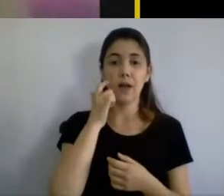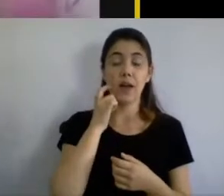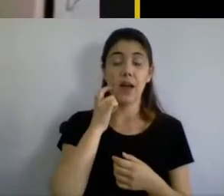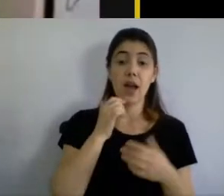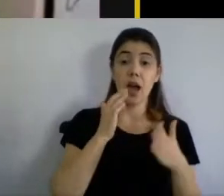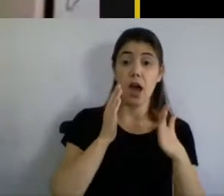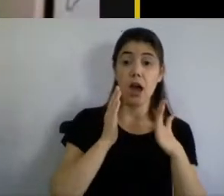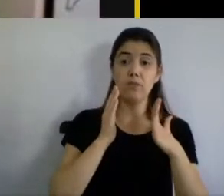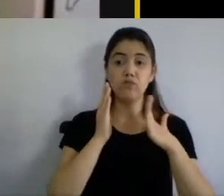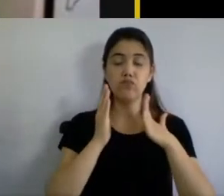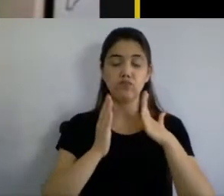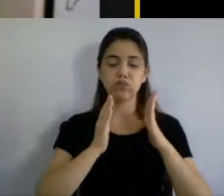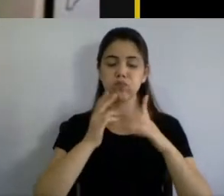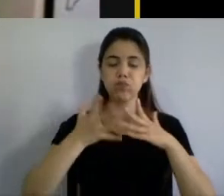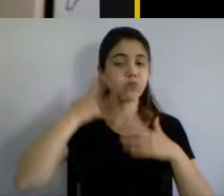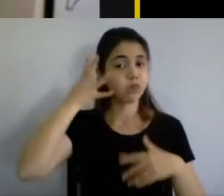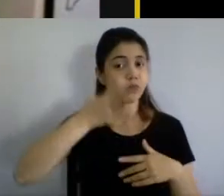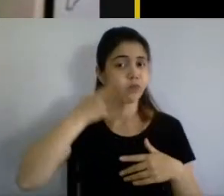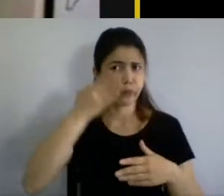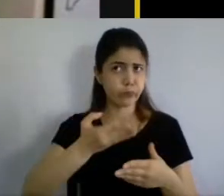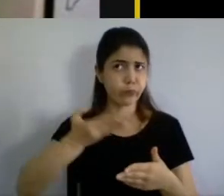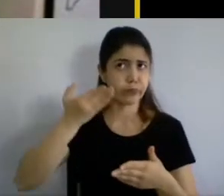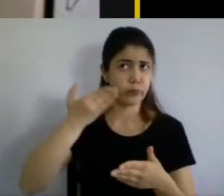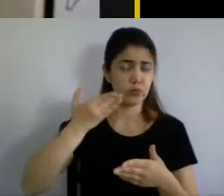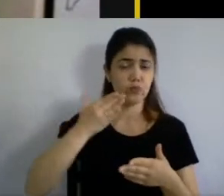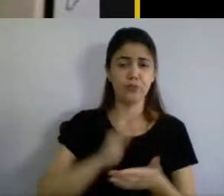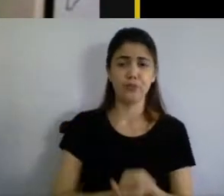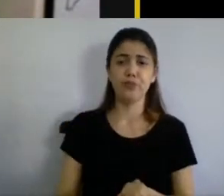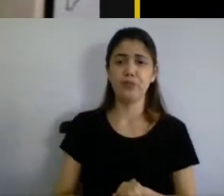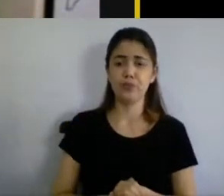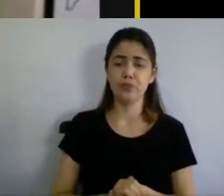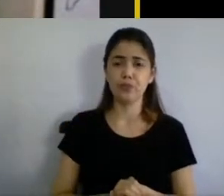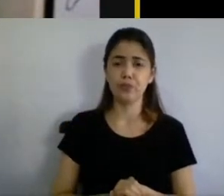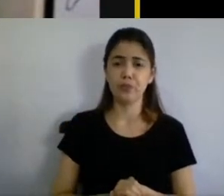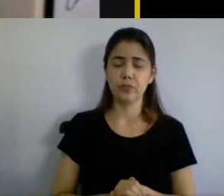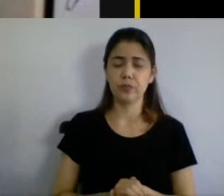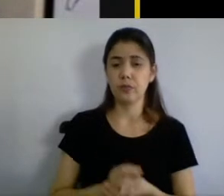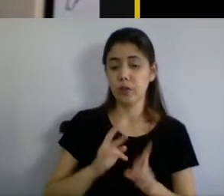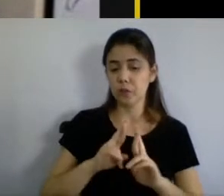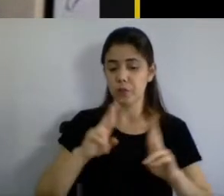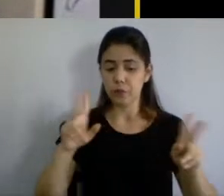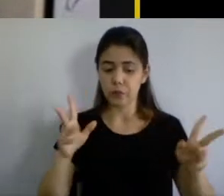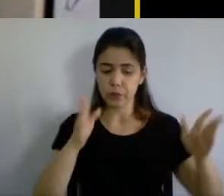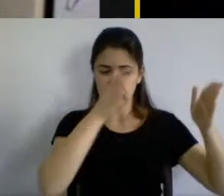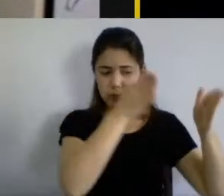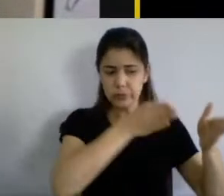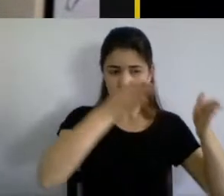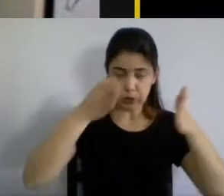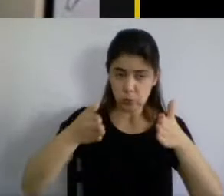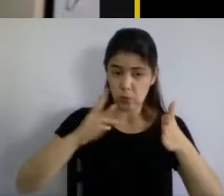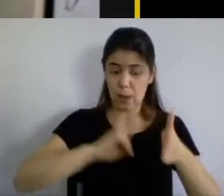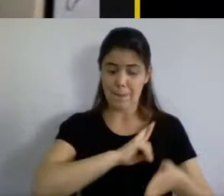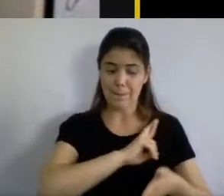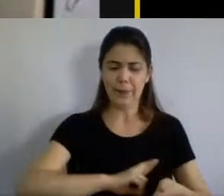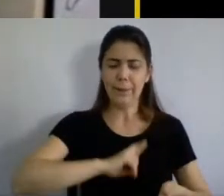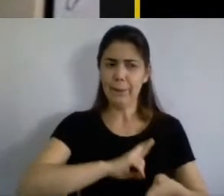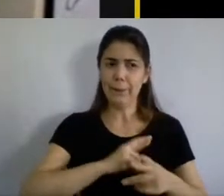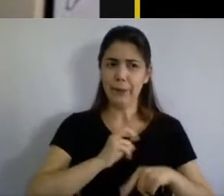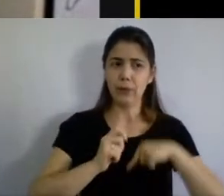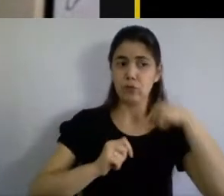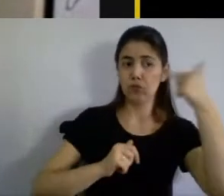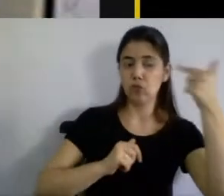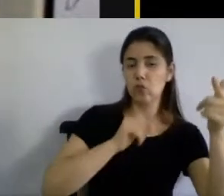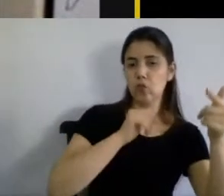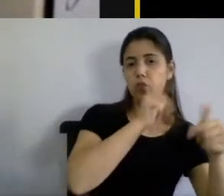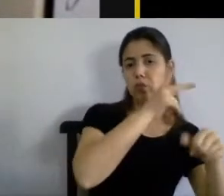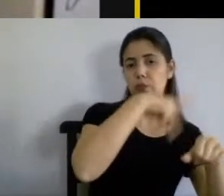discurso dominado, e no romance deles um espelha o outro, a gente daí tem que tomar partido, né?